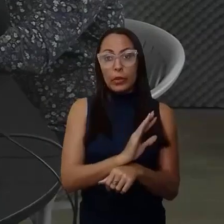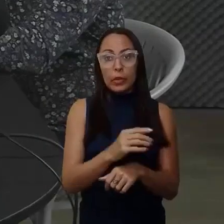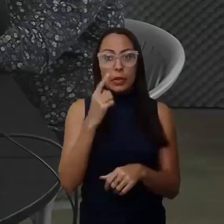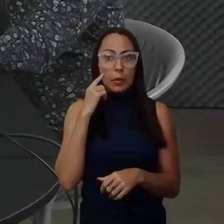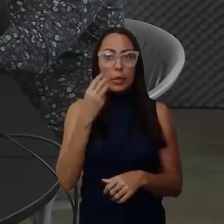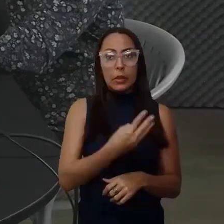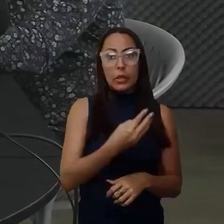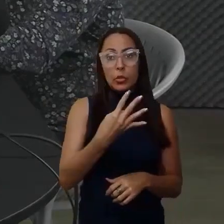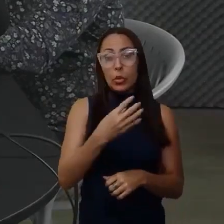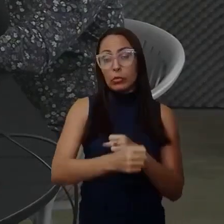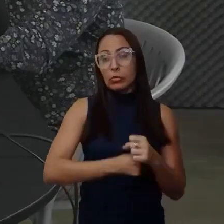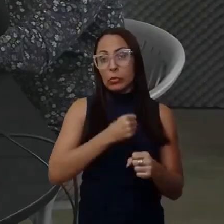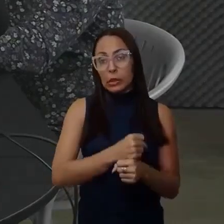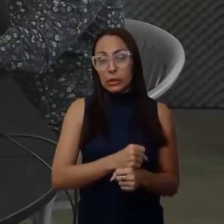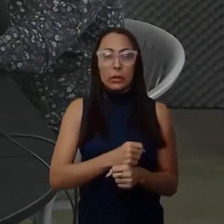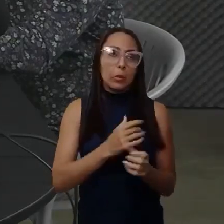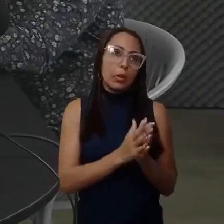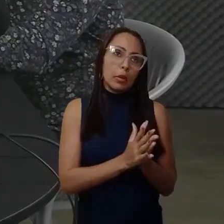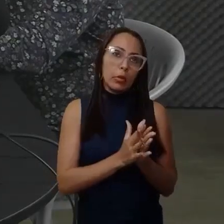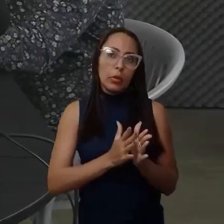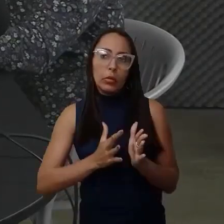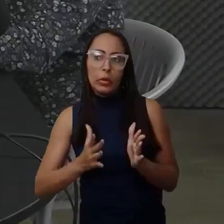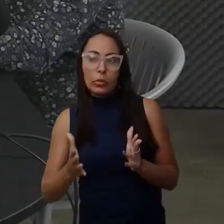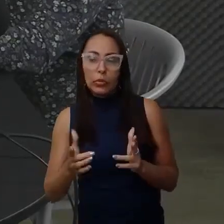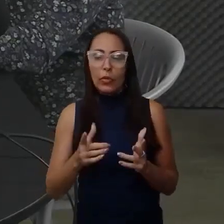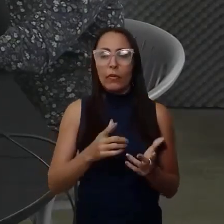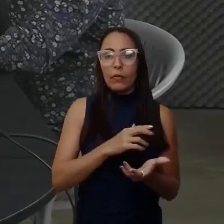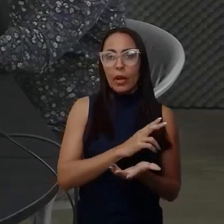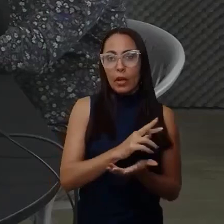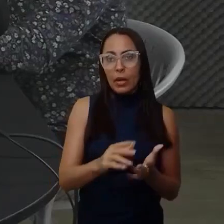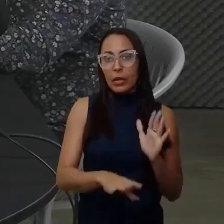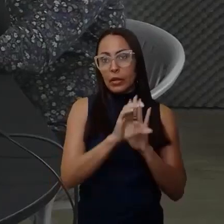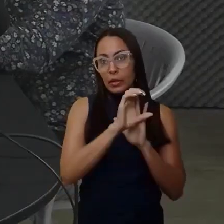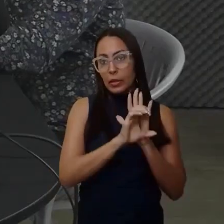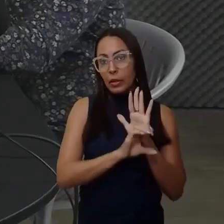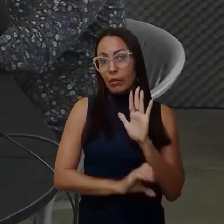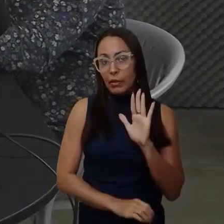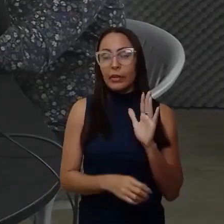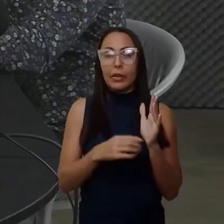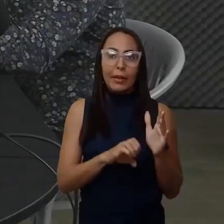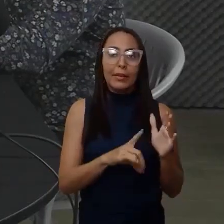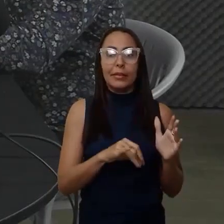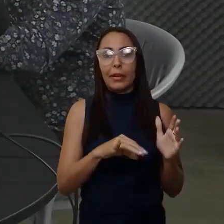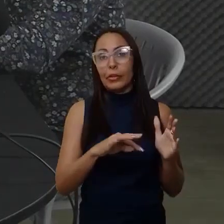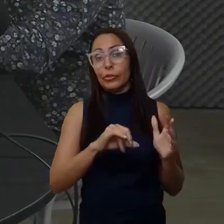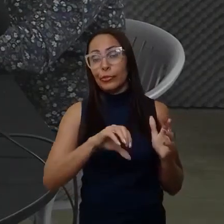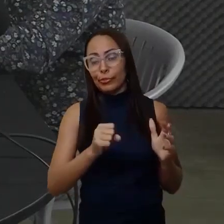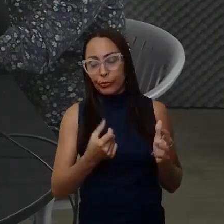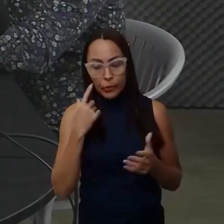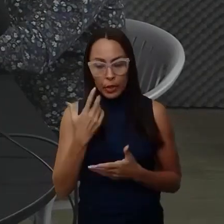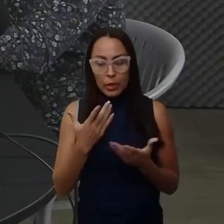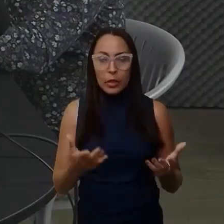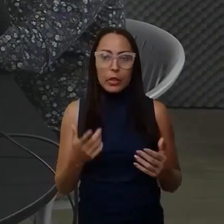3, 4 anos para captar os recursos, né? Vários e poder editais, produzir. né? Vários editais. Então foi